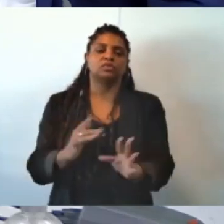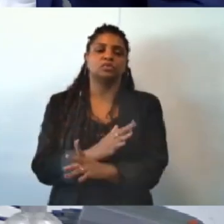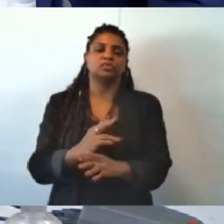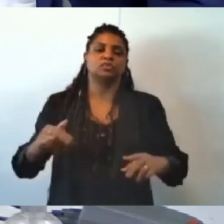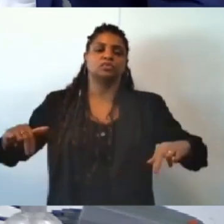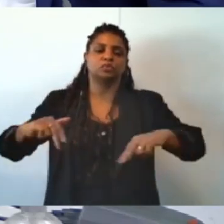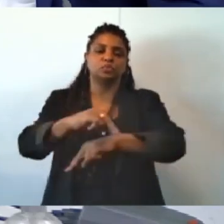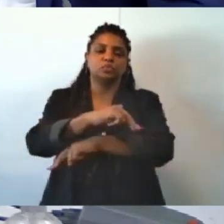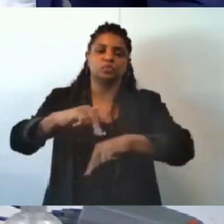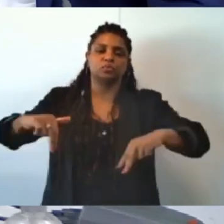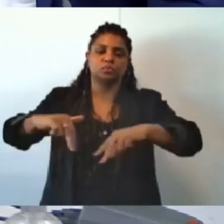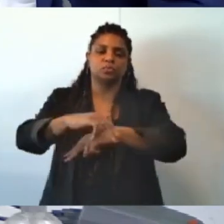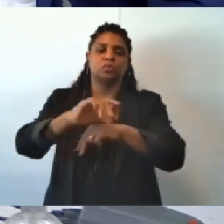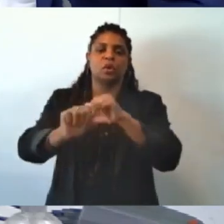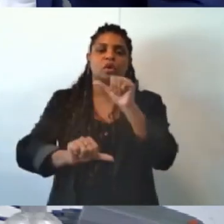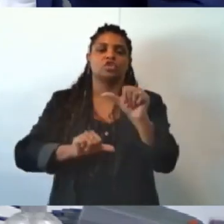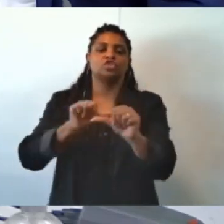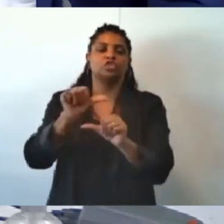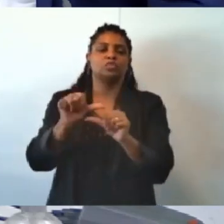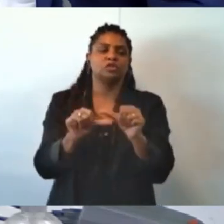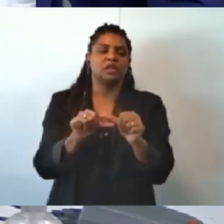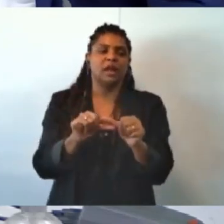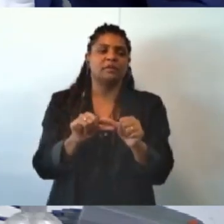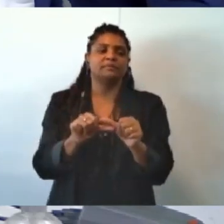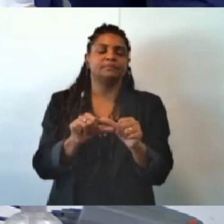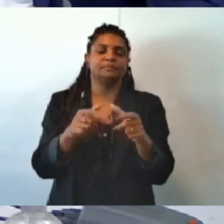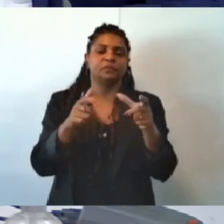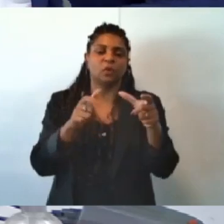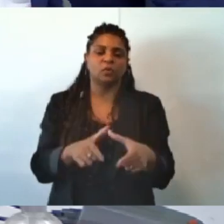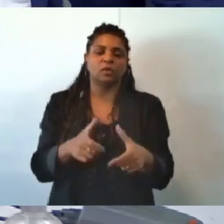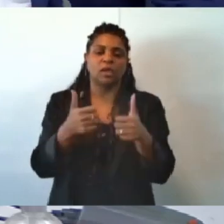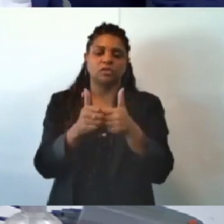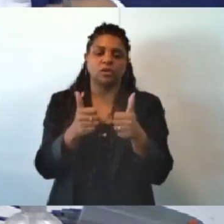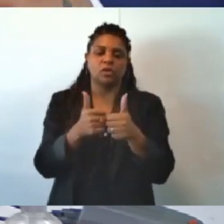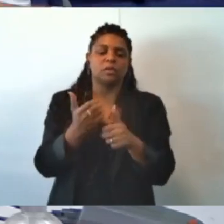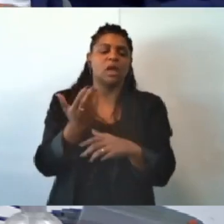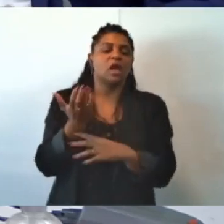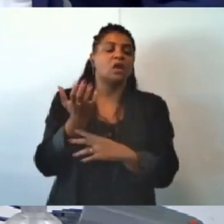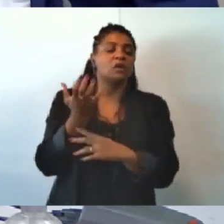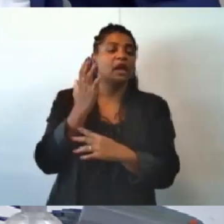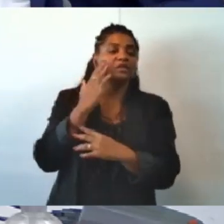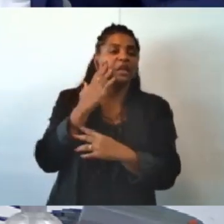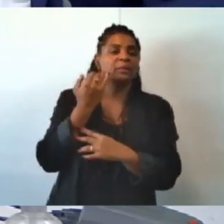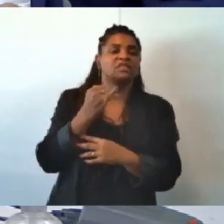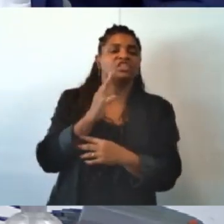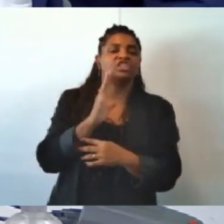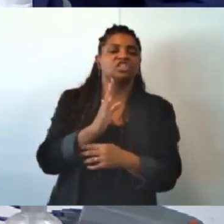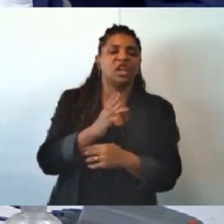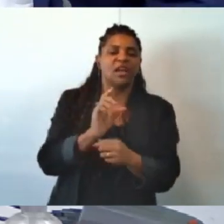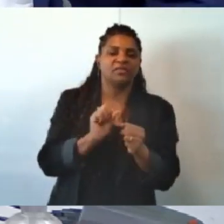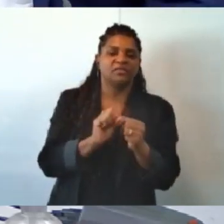itinerários. Eu queria saber se houve um experimento antes, né, dessa mudança,